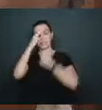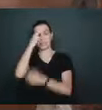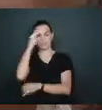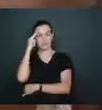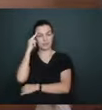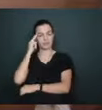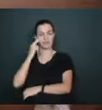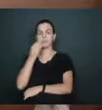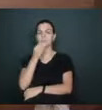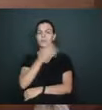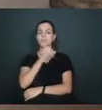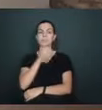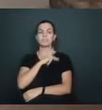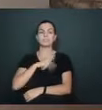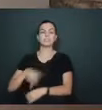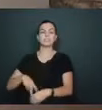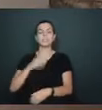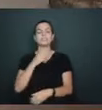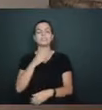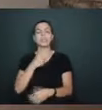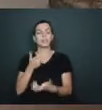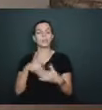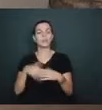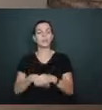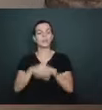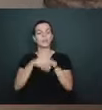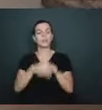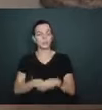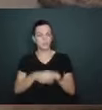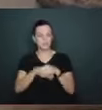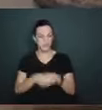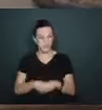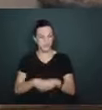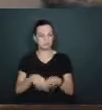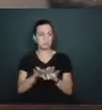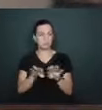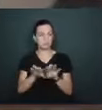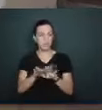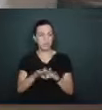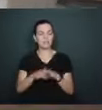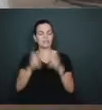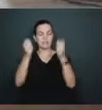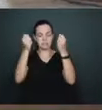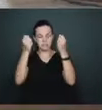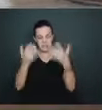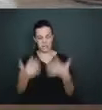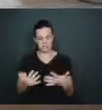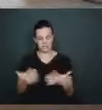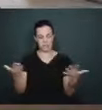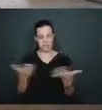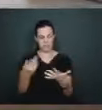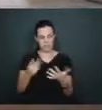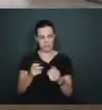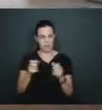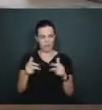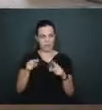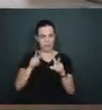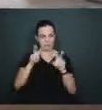presidente. Minha saudação à participação e a essa bela explanação que nós vimos pela manhã de hoje aqui na Câmara Municipal sobre a pastoral